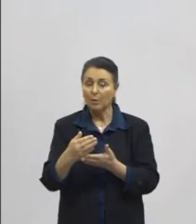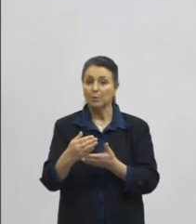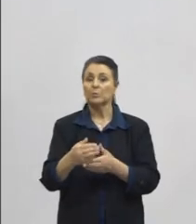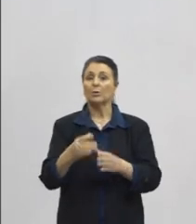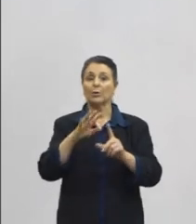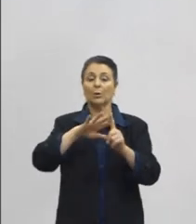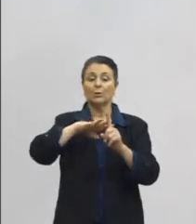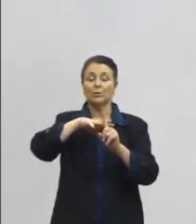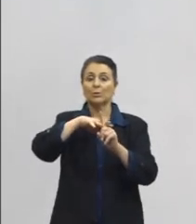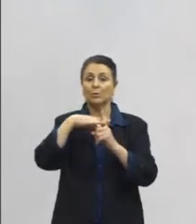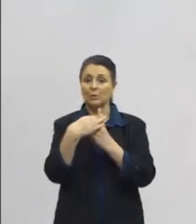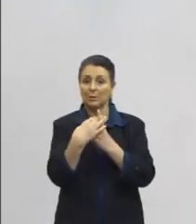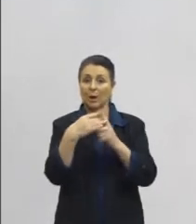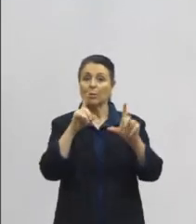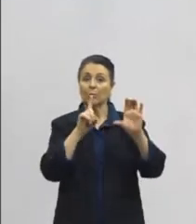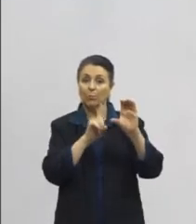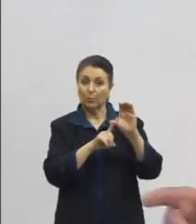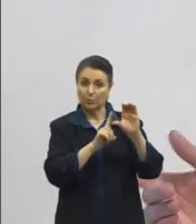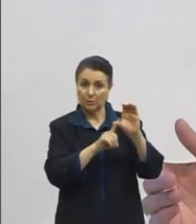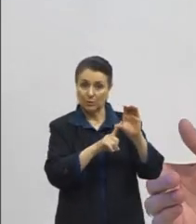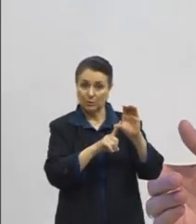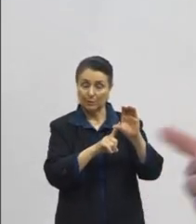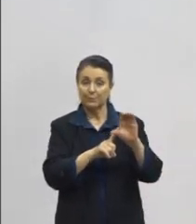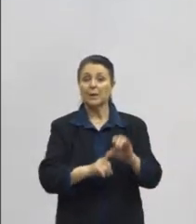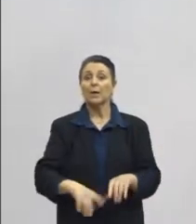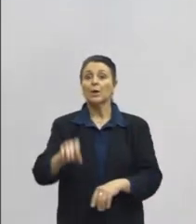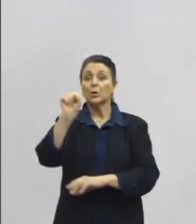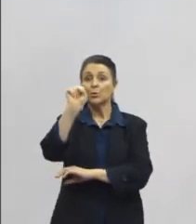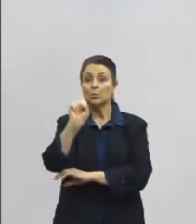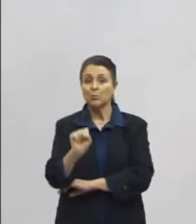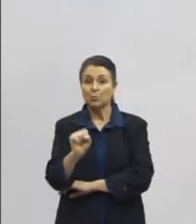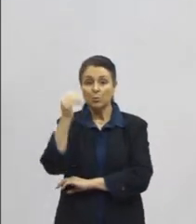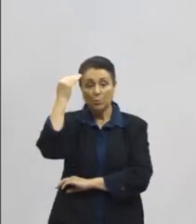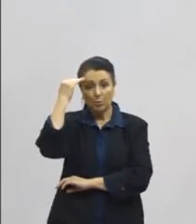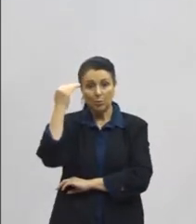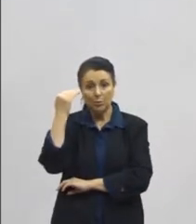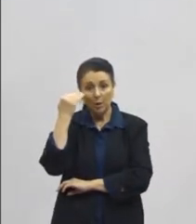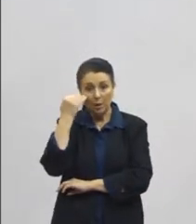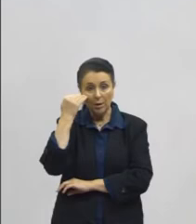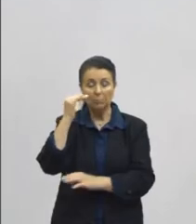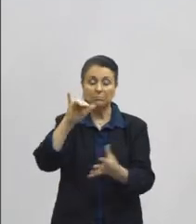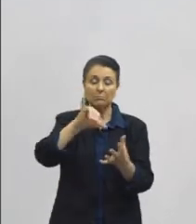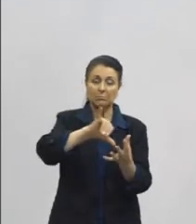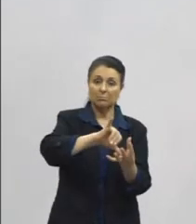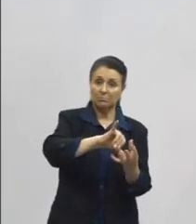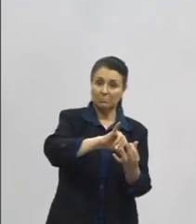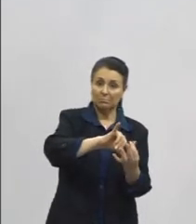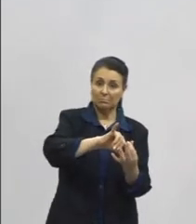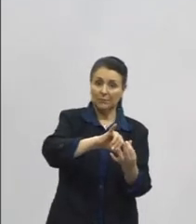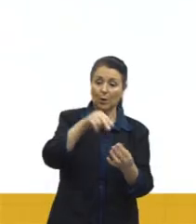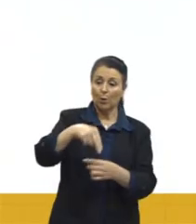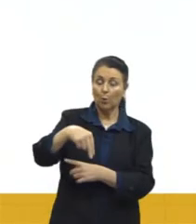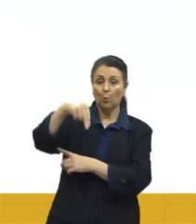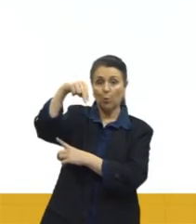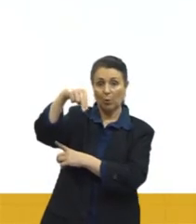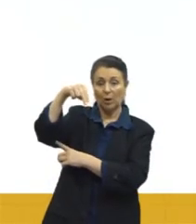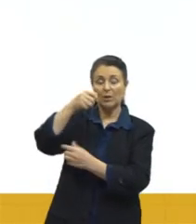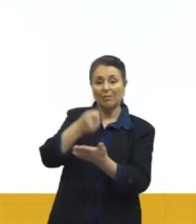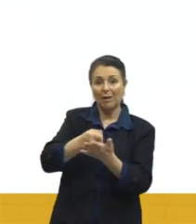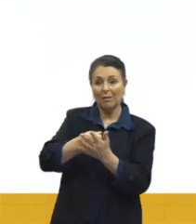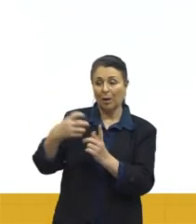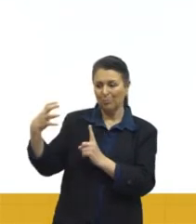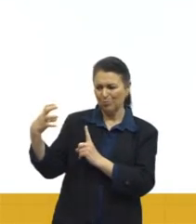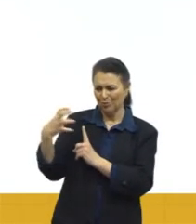comunista e o Sul se torna capitalista e o norte Então tenta